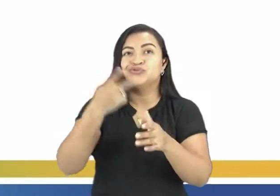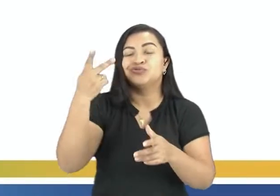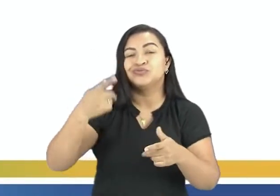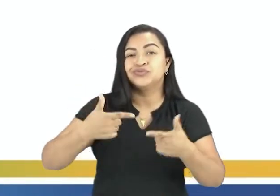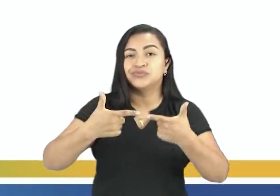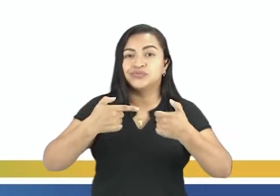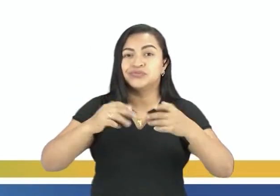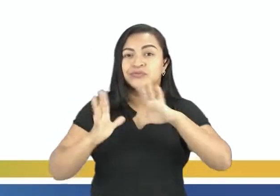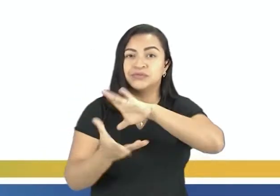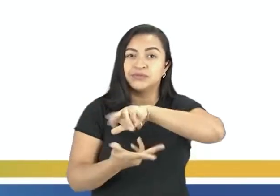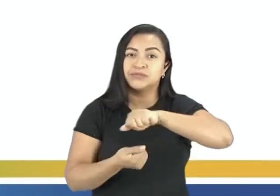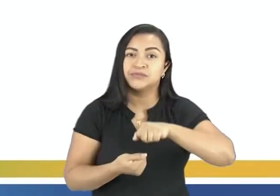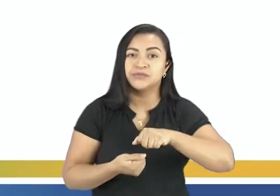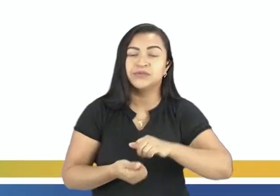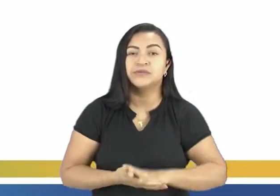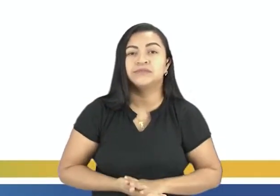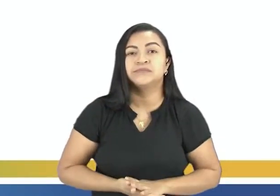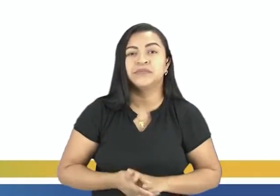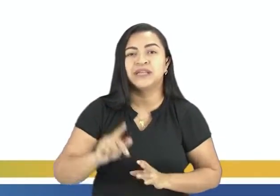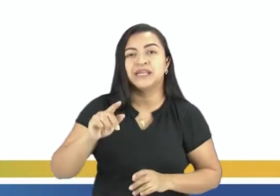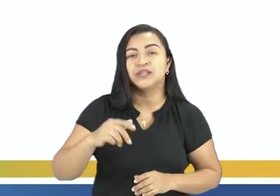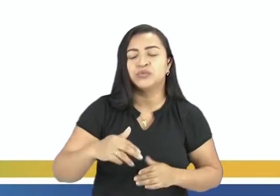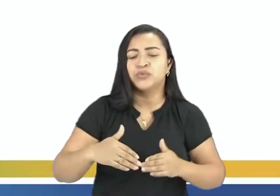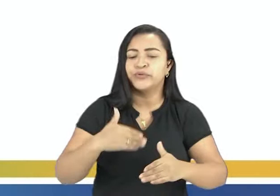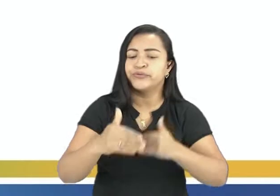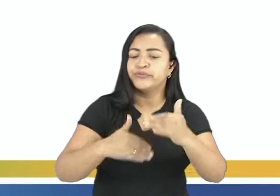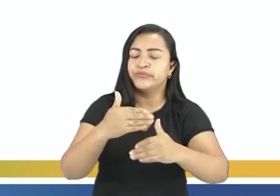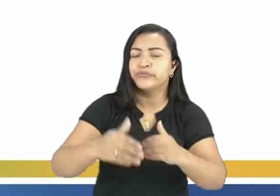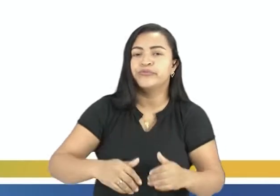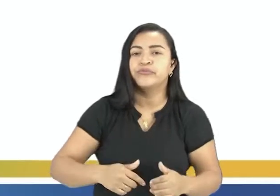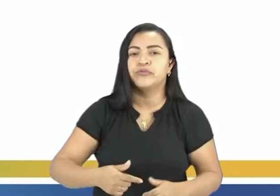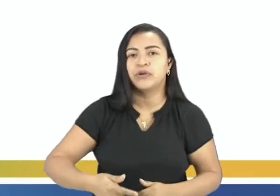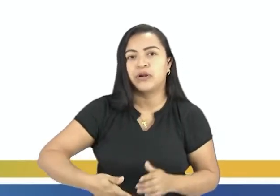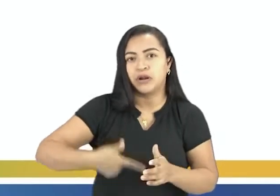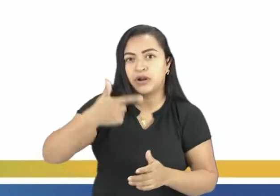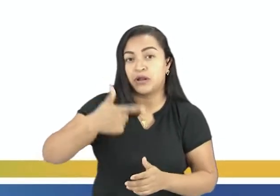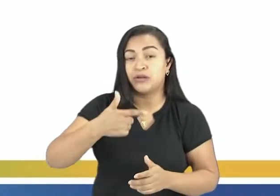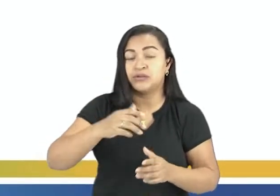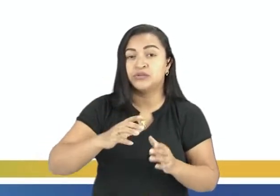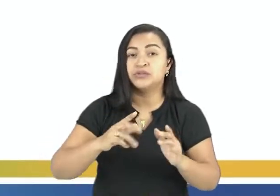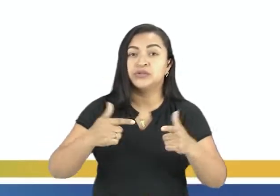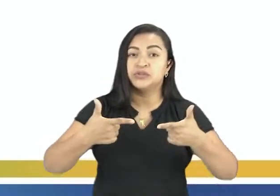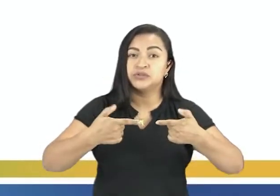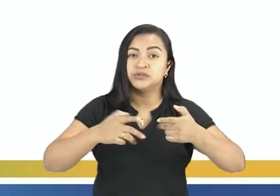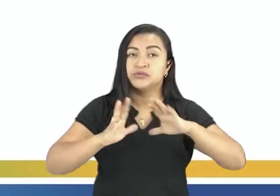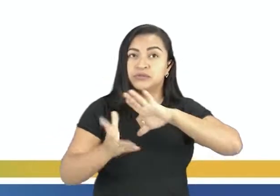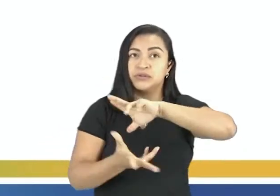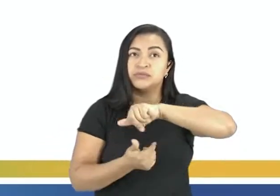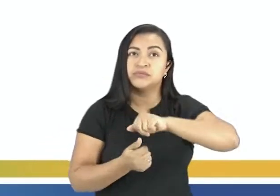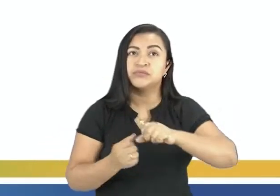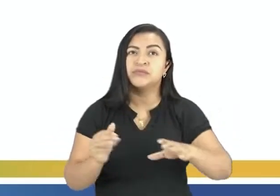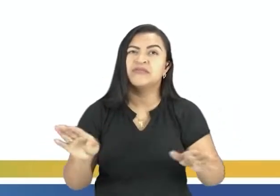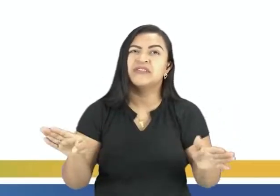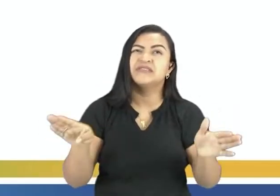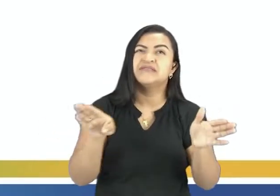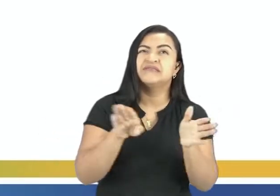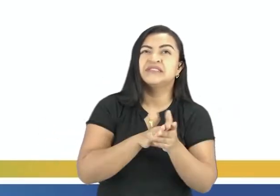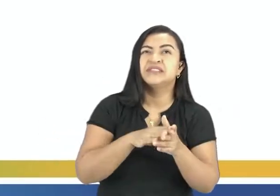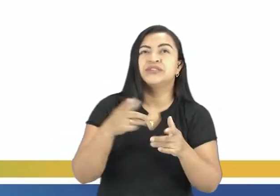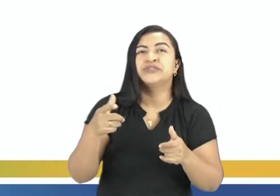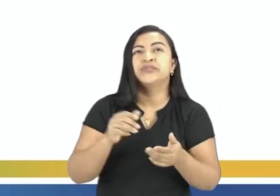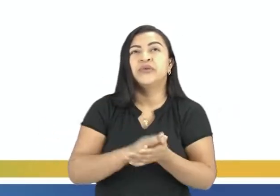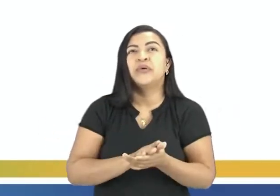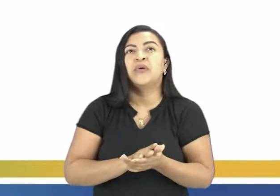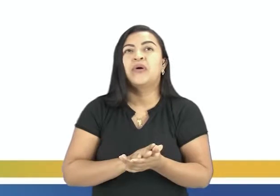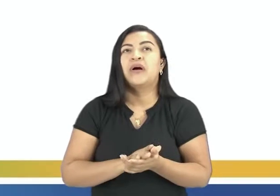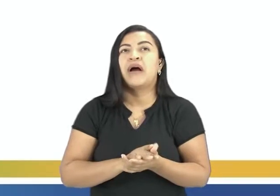que durante a Segunda Guerra Mundial, de 38 até mais ou menos 1945, nós temos aí a figura do Holocausto. E